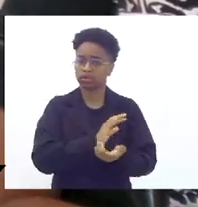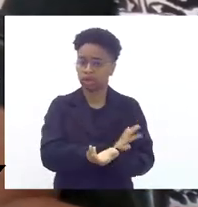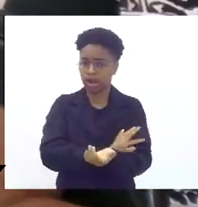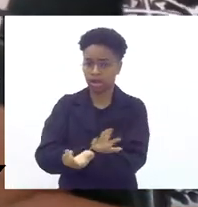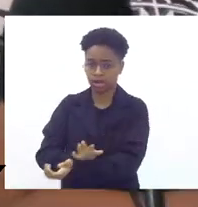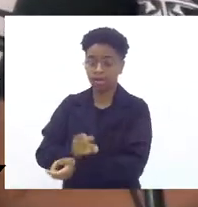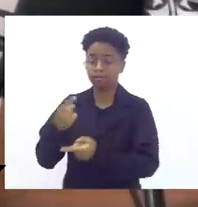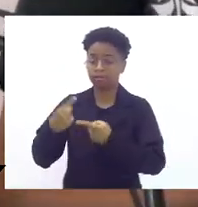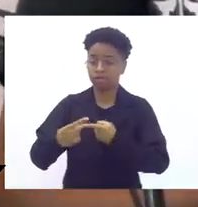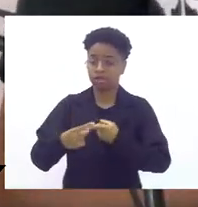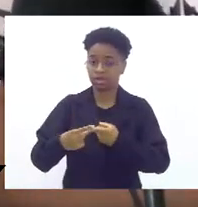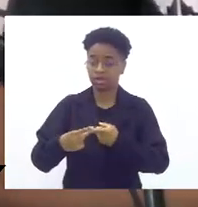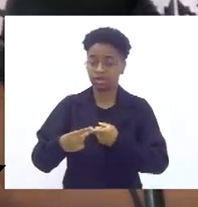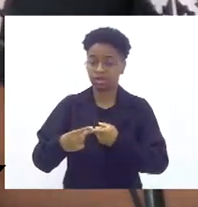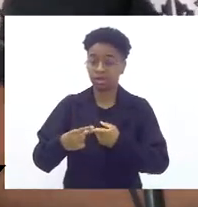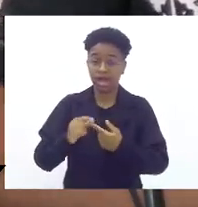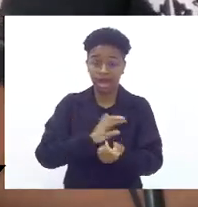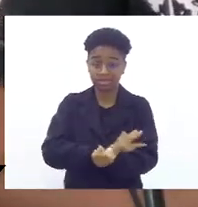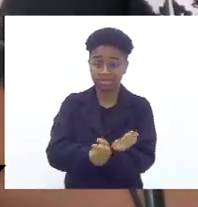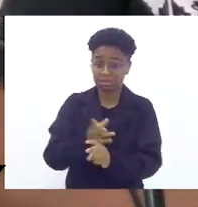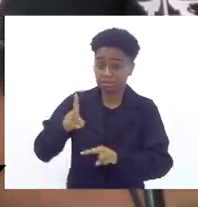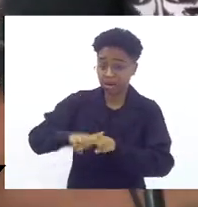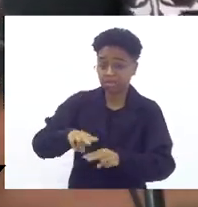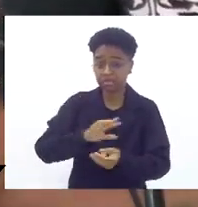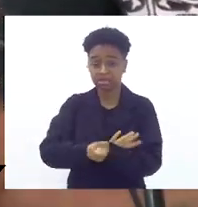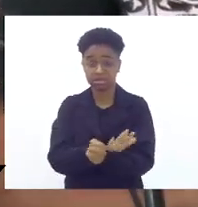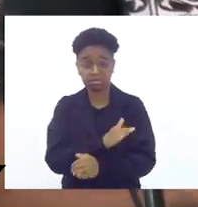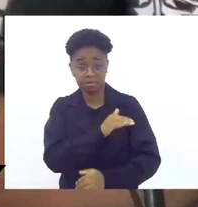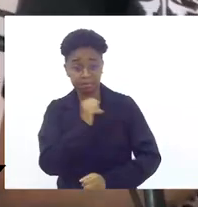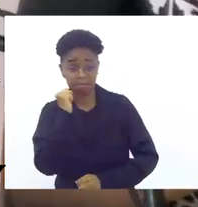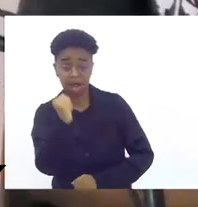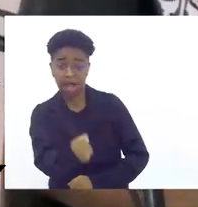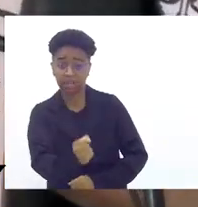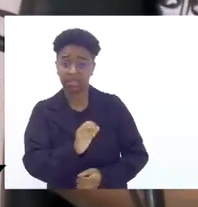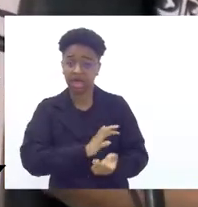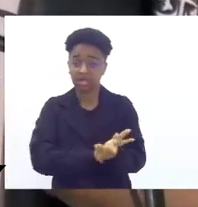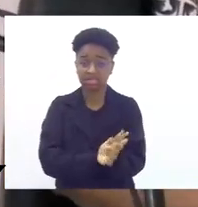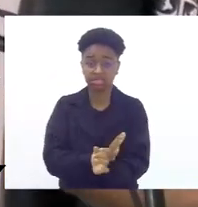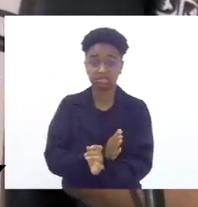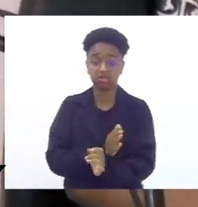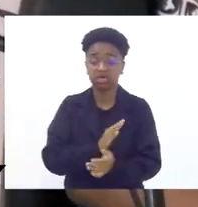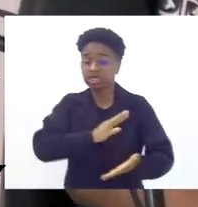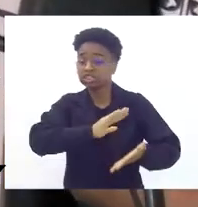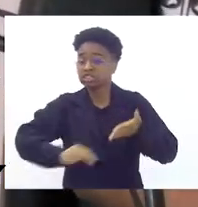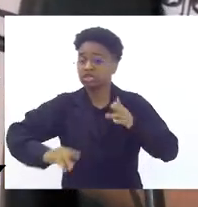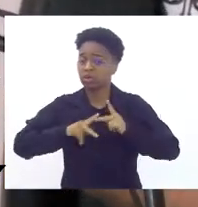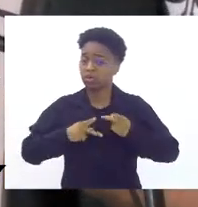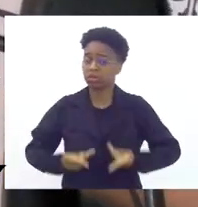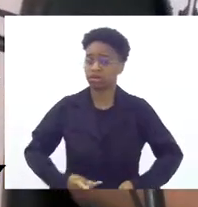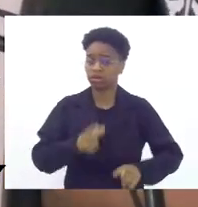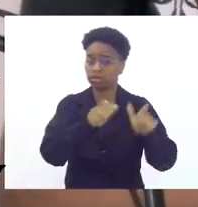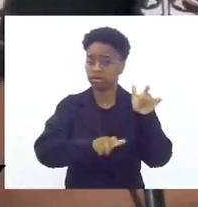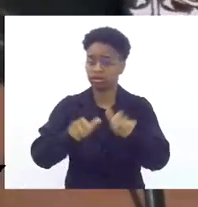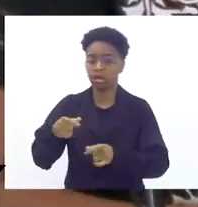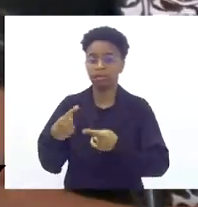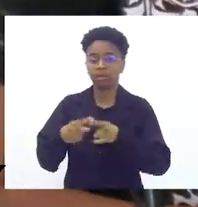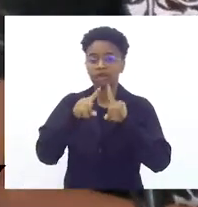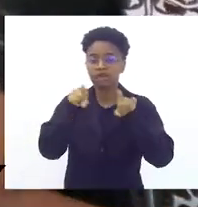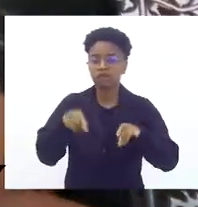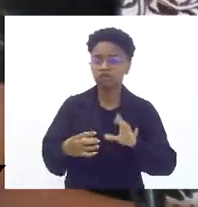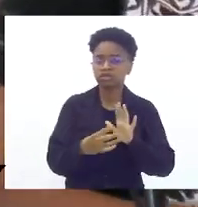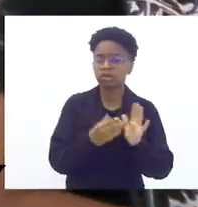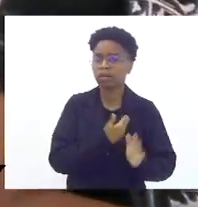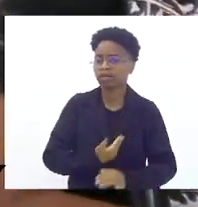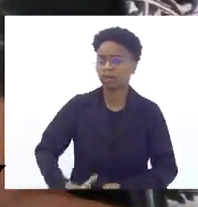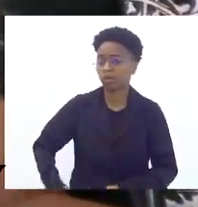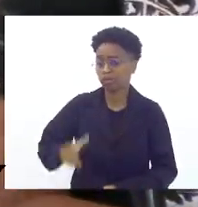o racismo que prende é o racismo que mata é o racismo que diz humaniza servidores públicos que são os